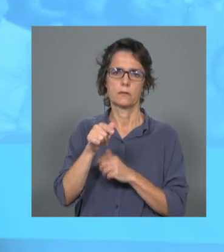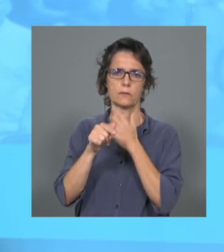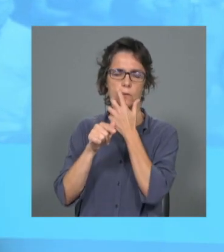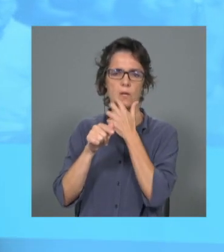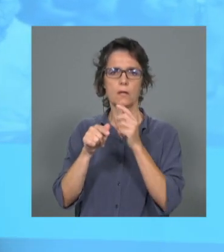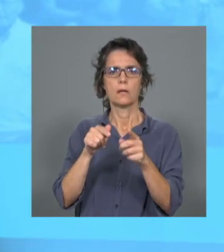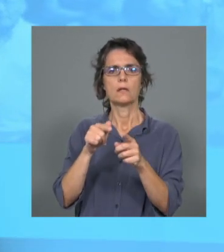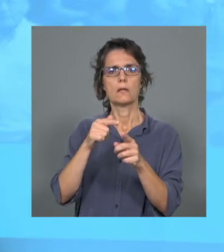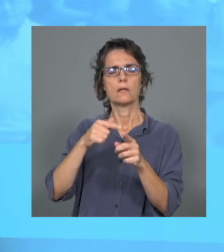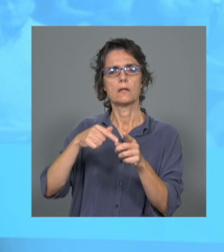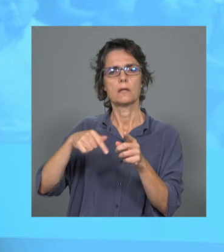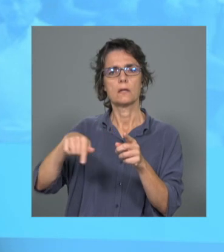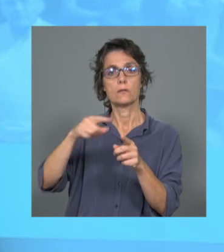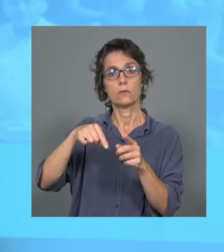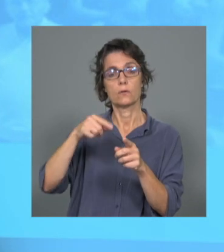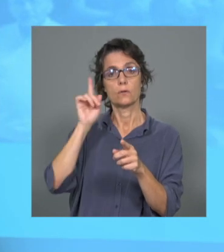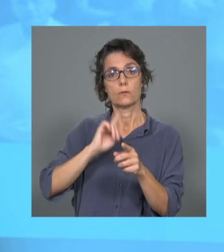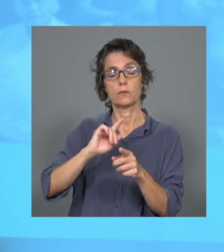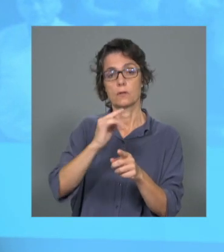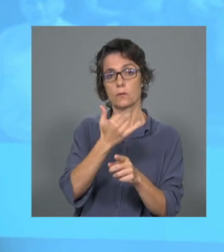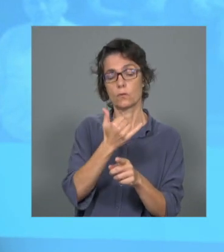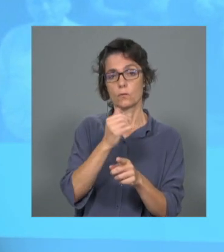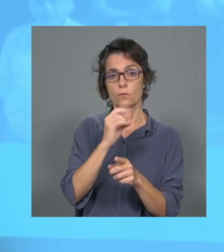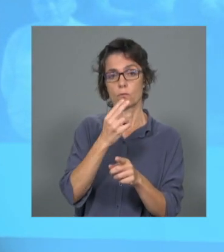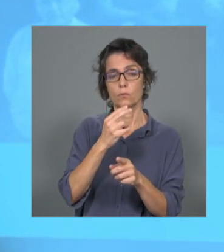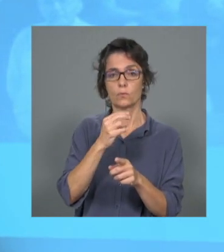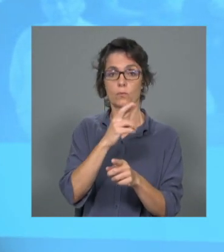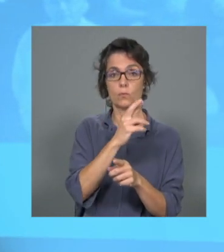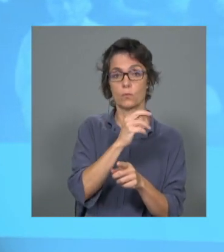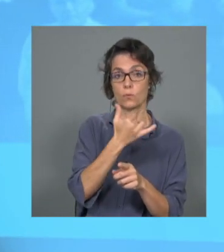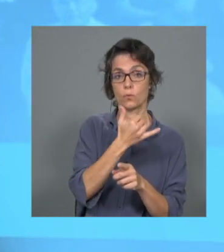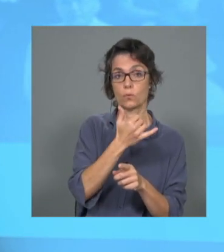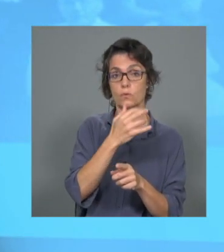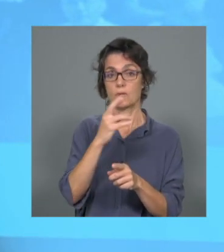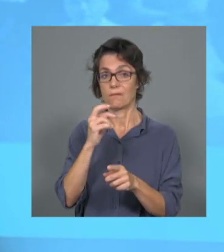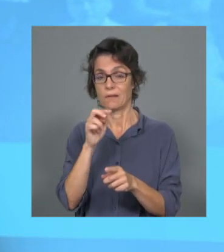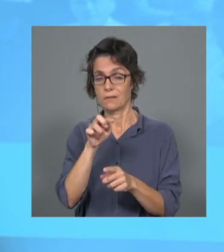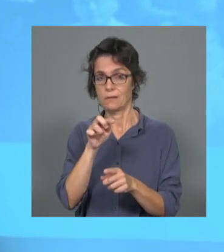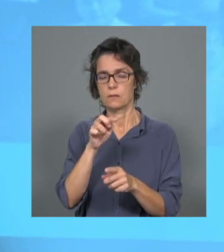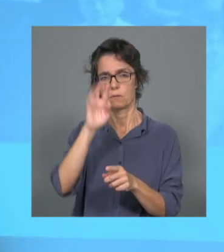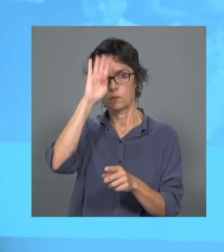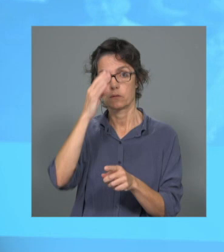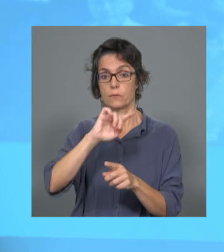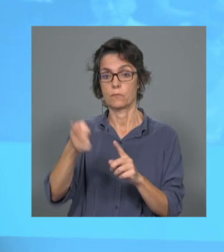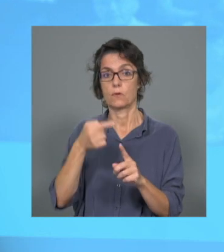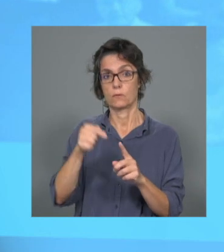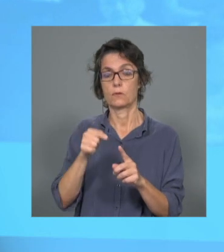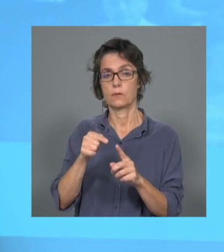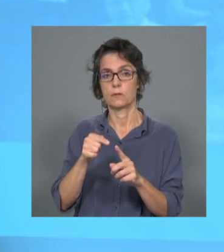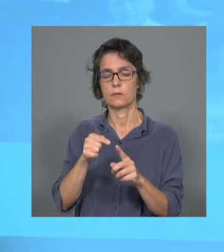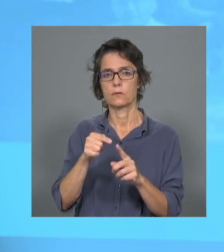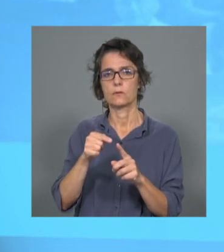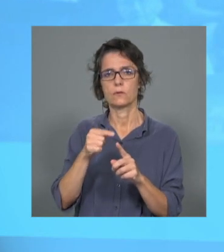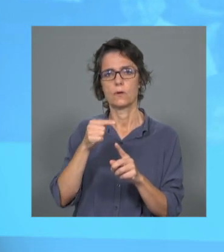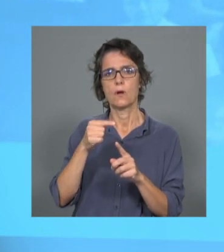as atenções se centram em Fátima, neste 12 e 13 de outubro, e que este ano, enfim, para além de todas as particularidades temáticas que